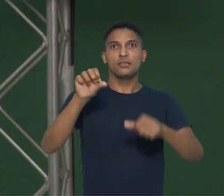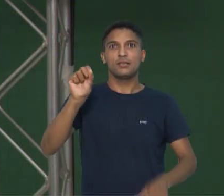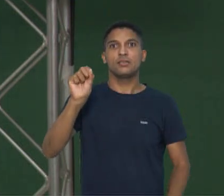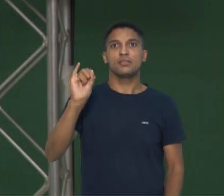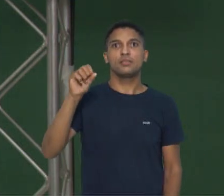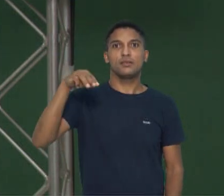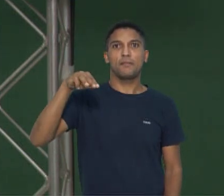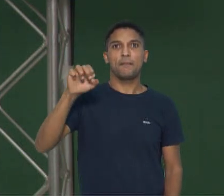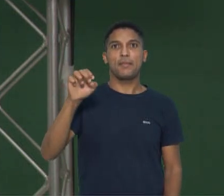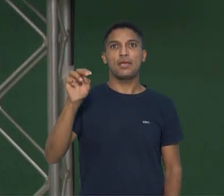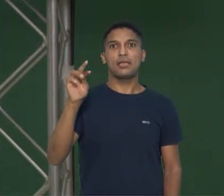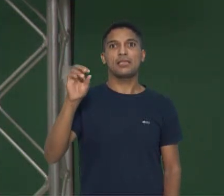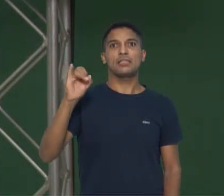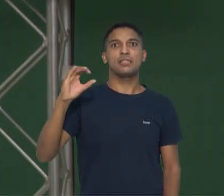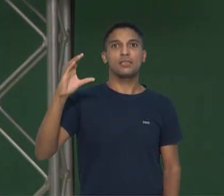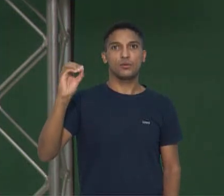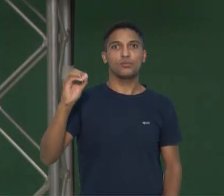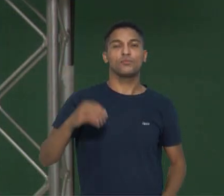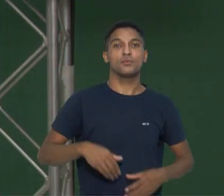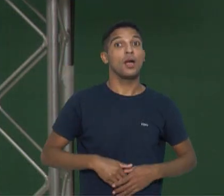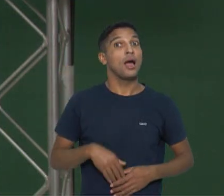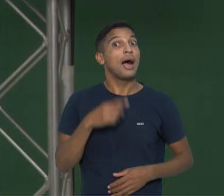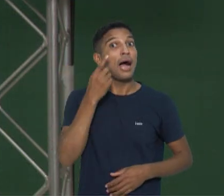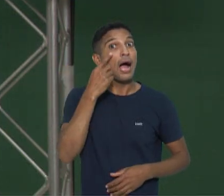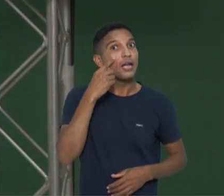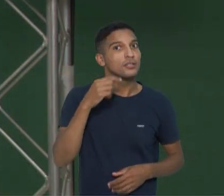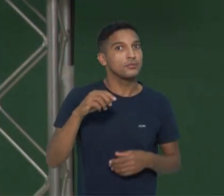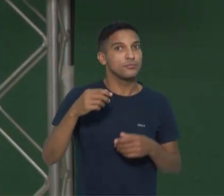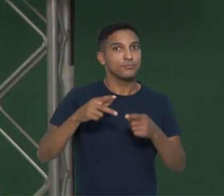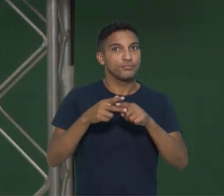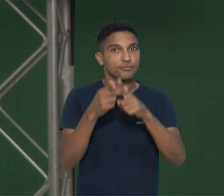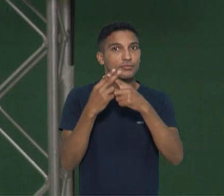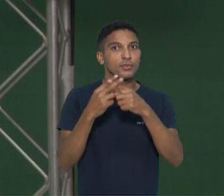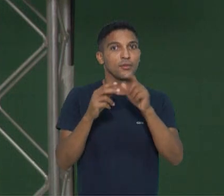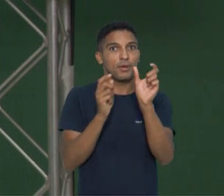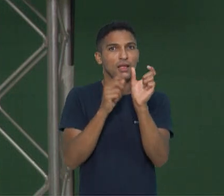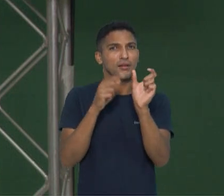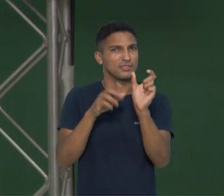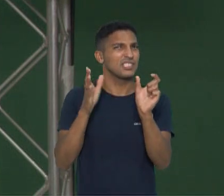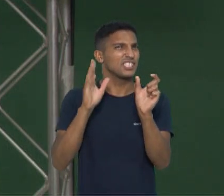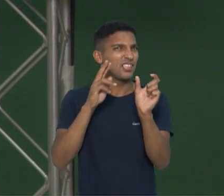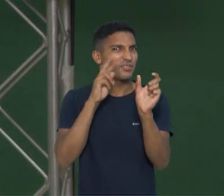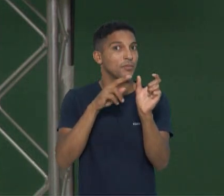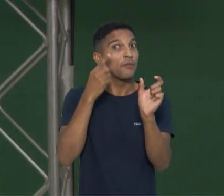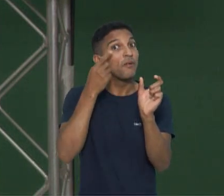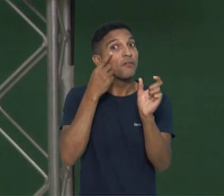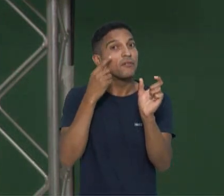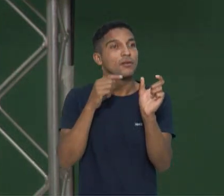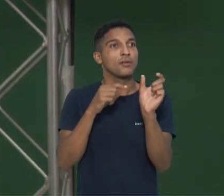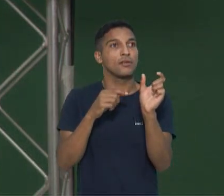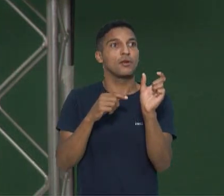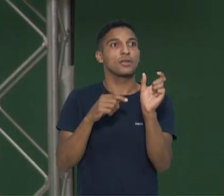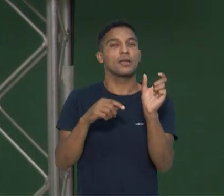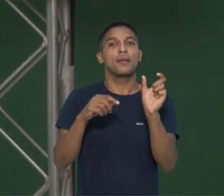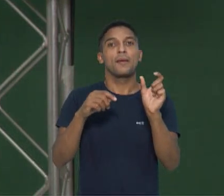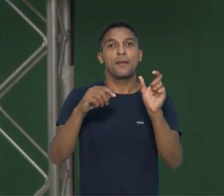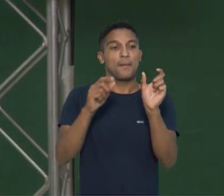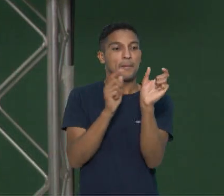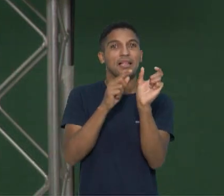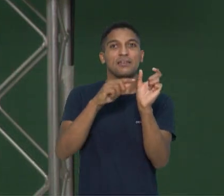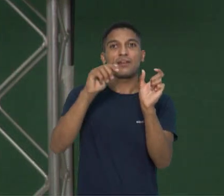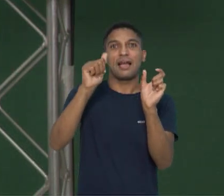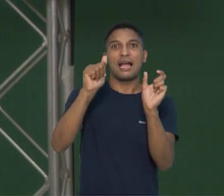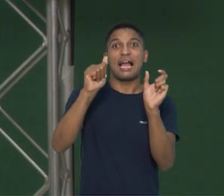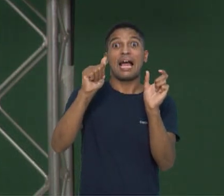uma coisinha para vocês, de repente vocês olharam essa palavra e não lembram disso. Vocês já viram, mas de repente não lembram. Palavra